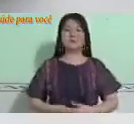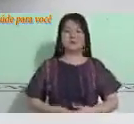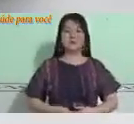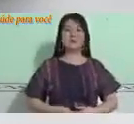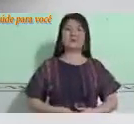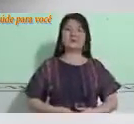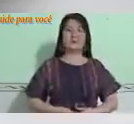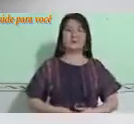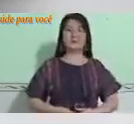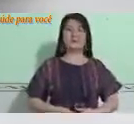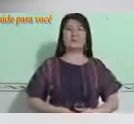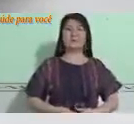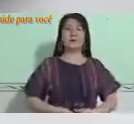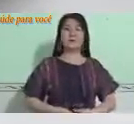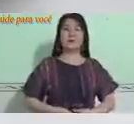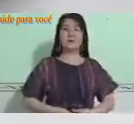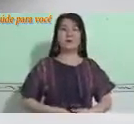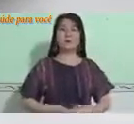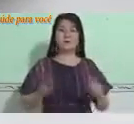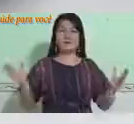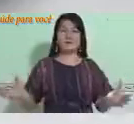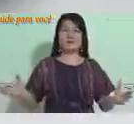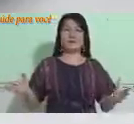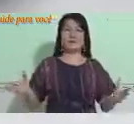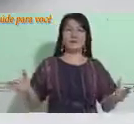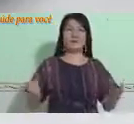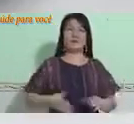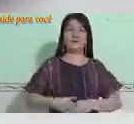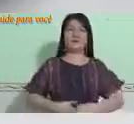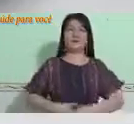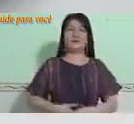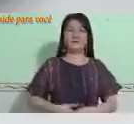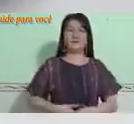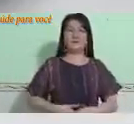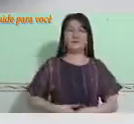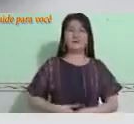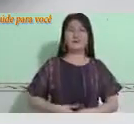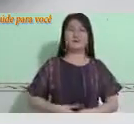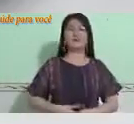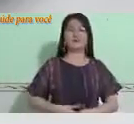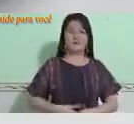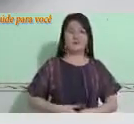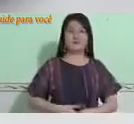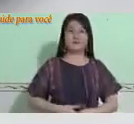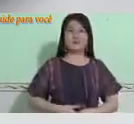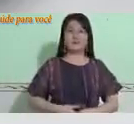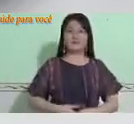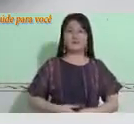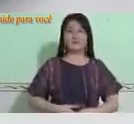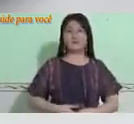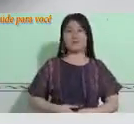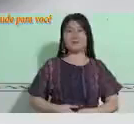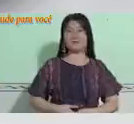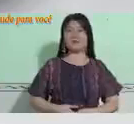Quatro pontos chá de erva de OCE o chá de erva doce tem um agradável sabor e pode ser indicado para combater a tendinite,